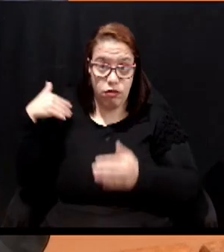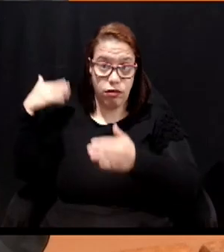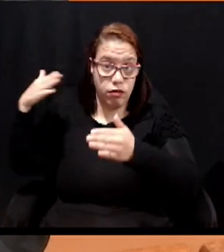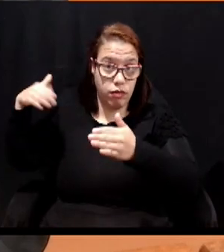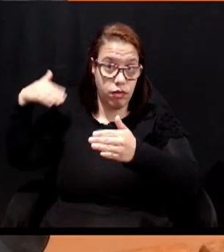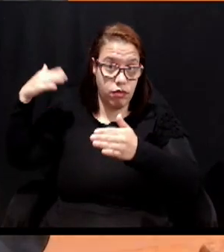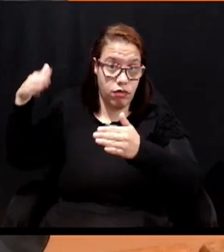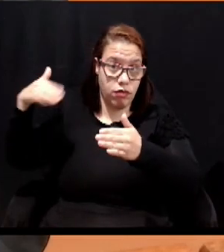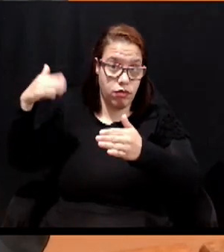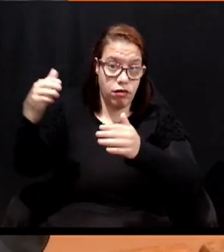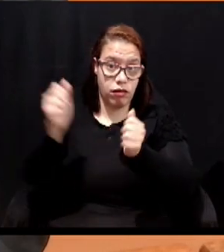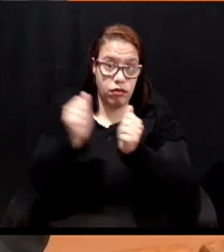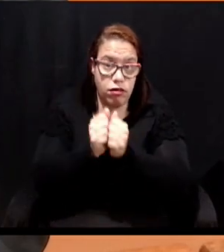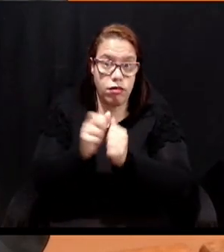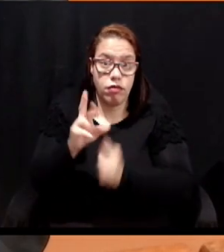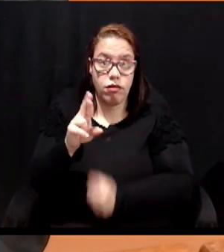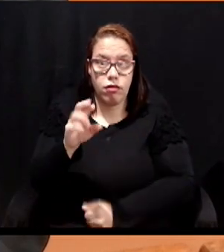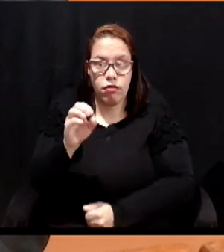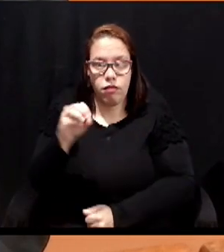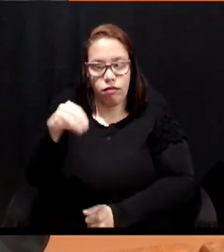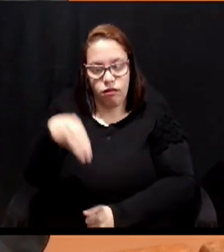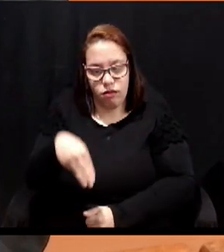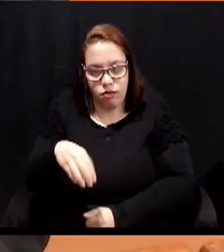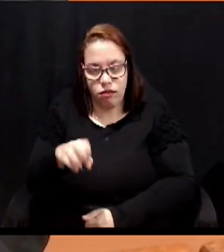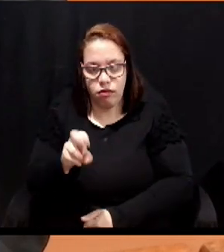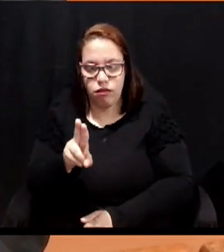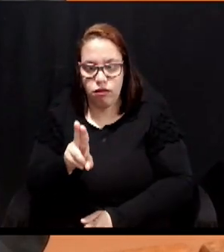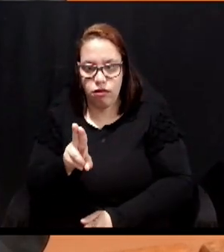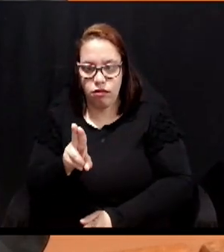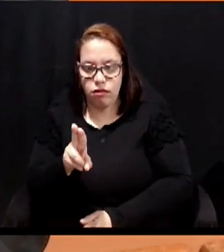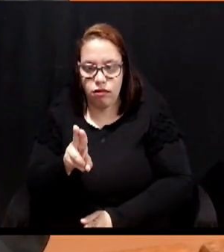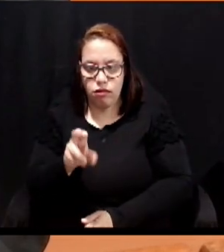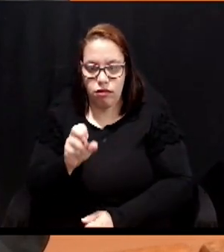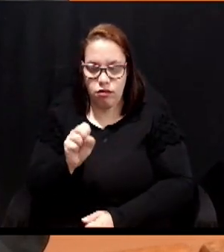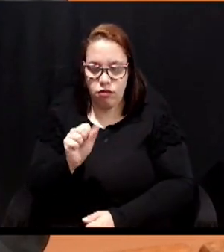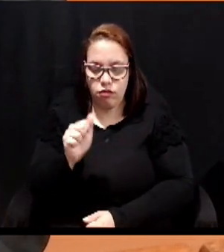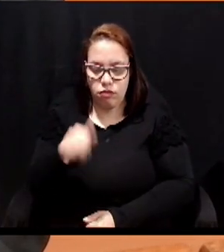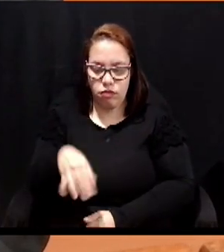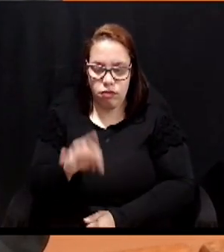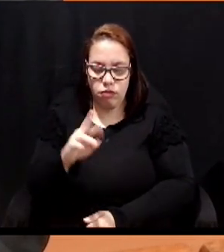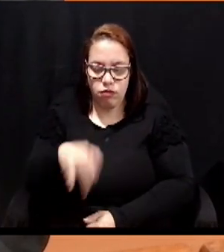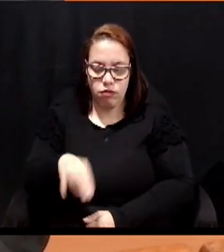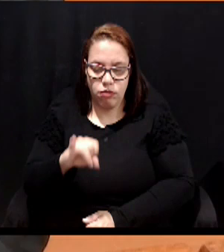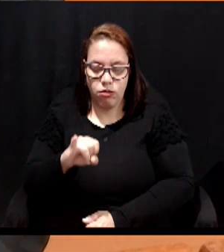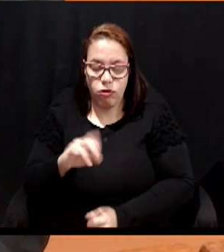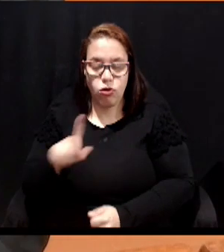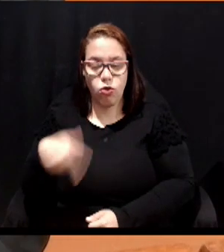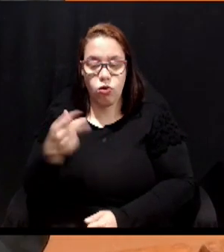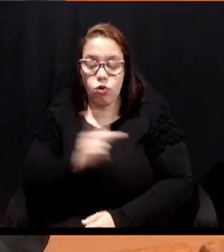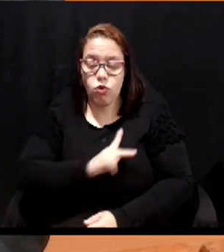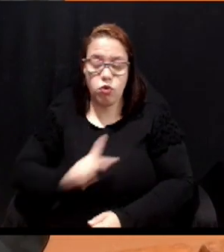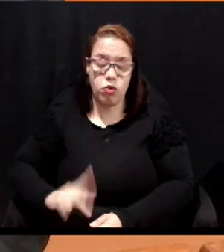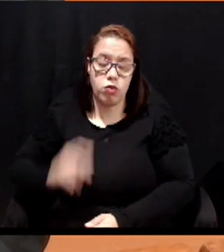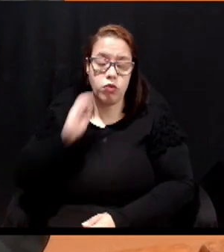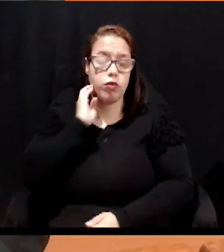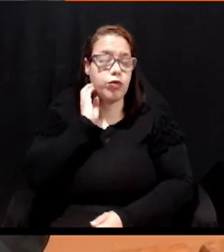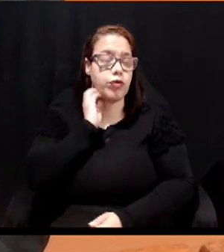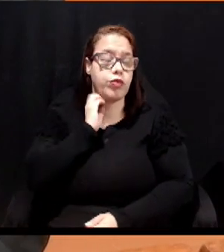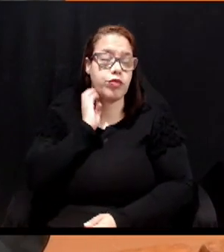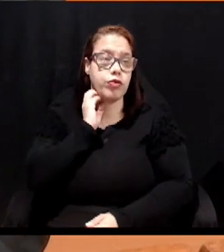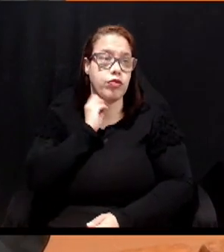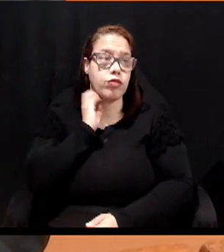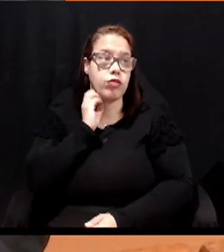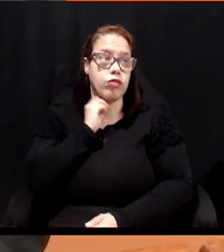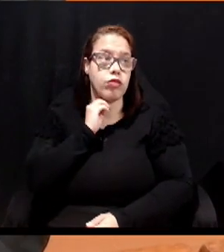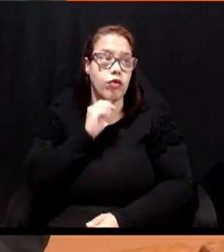Romeu Santini, né, e com outros presidentes, e no comando aí do presidente